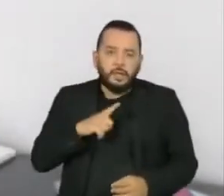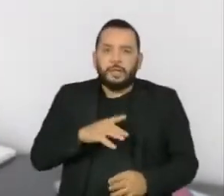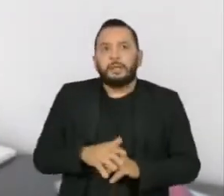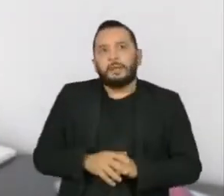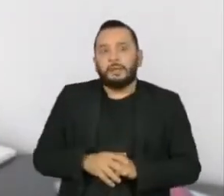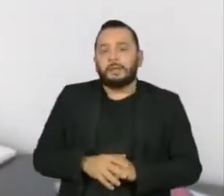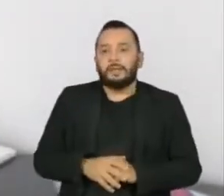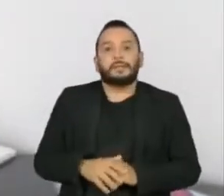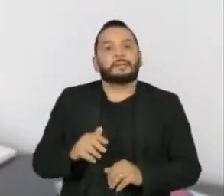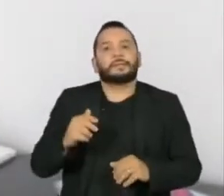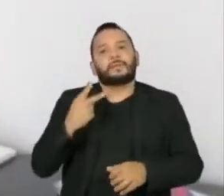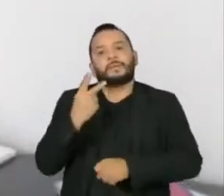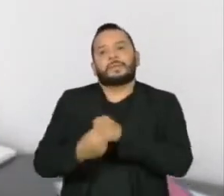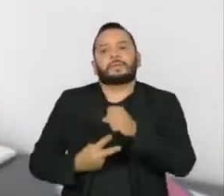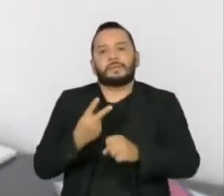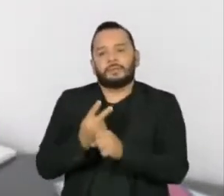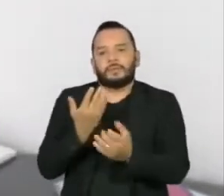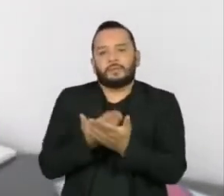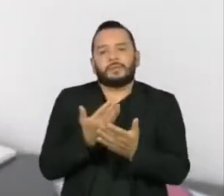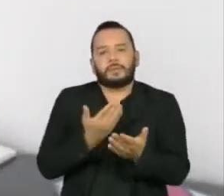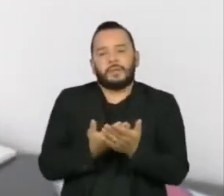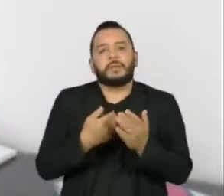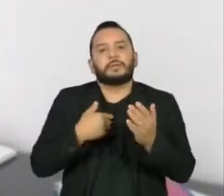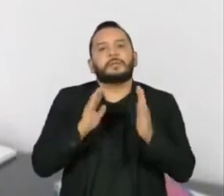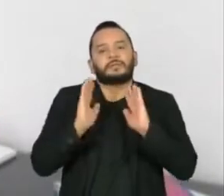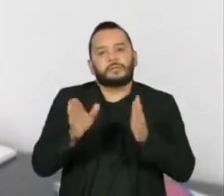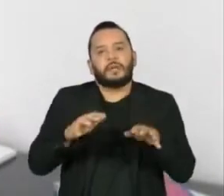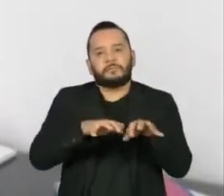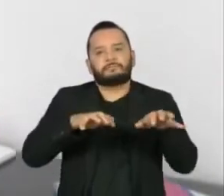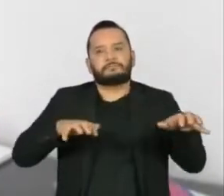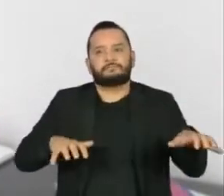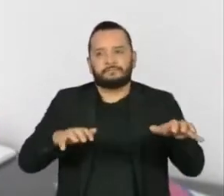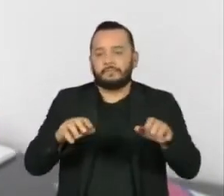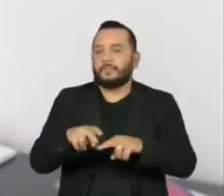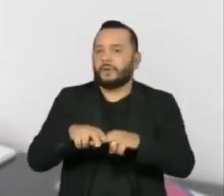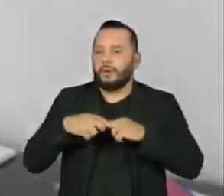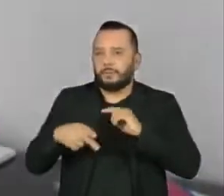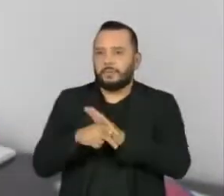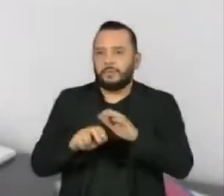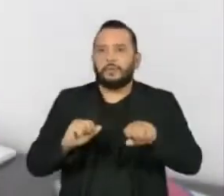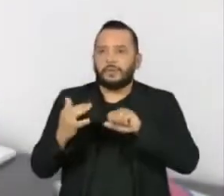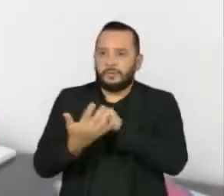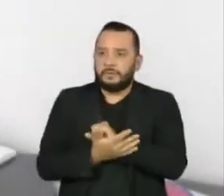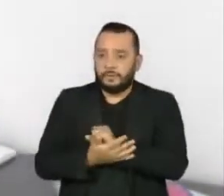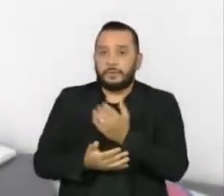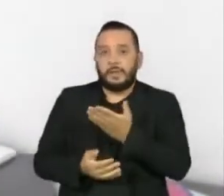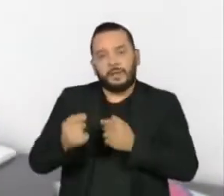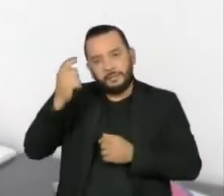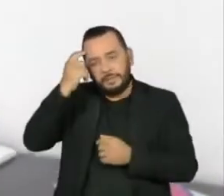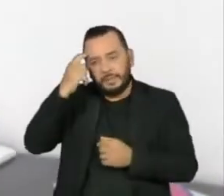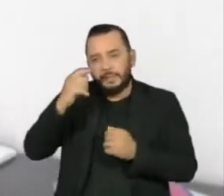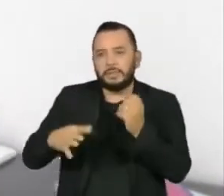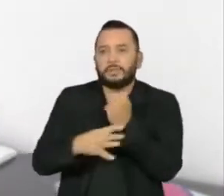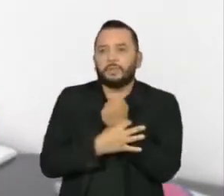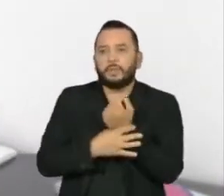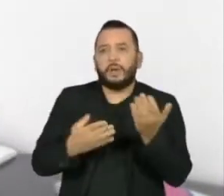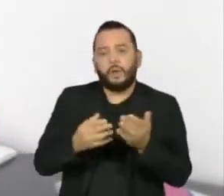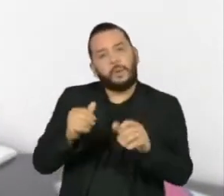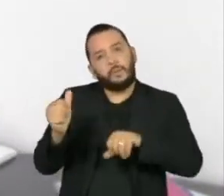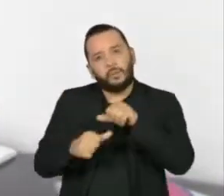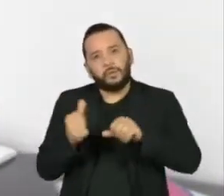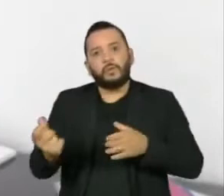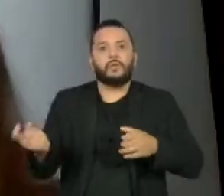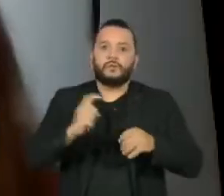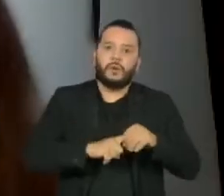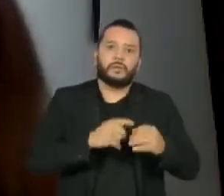5 vezes 3. Quase 2 anos estudando em casa por conta da pandemia. Para a Rafaela, aquele era um ambiente seguro. Tudo mudou na hora de